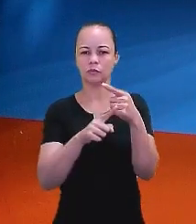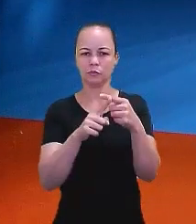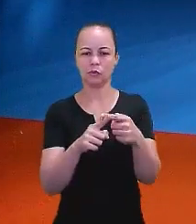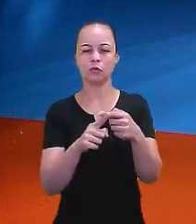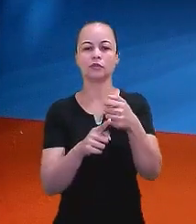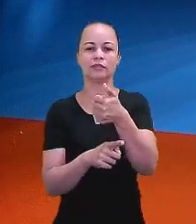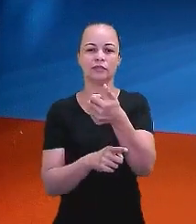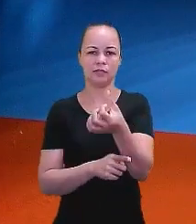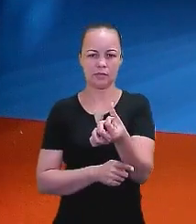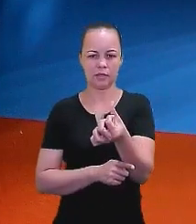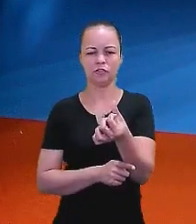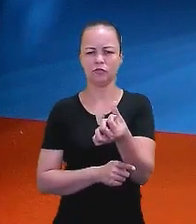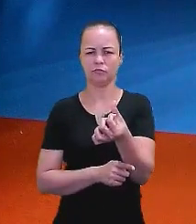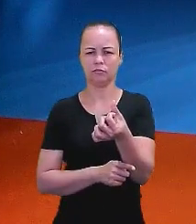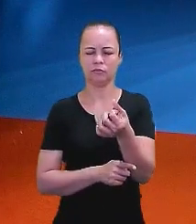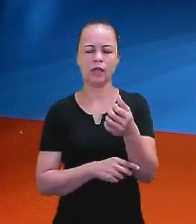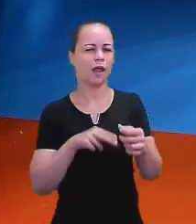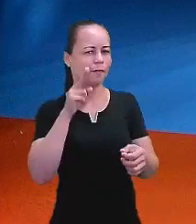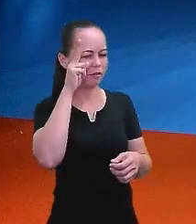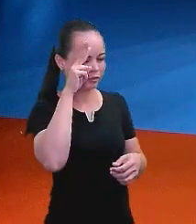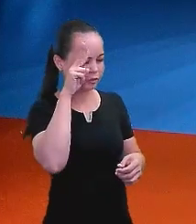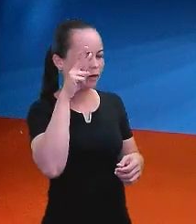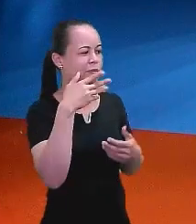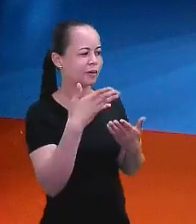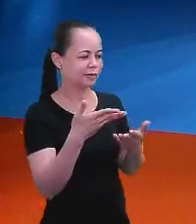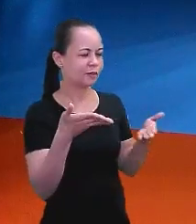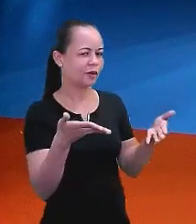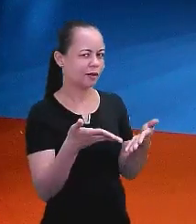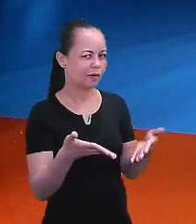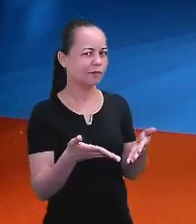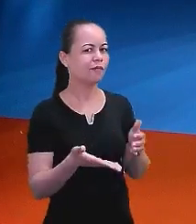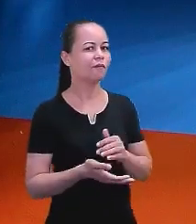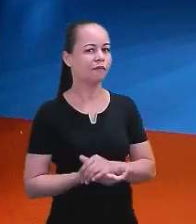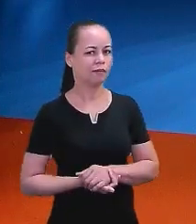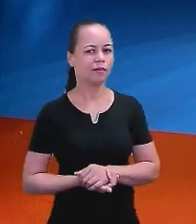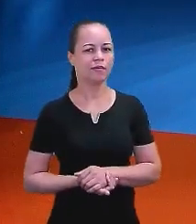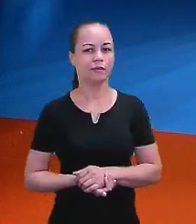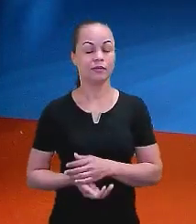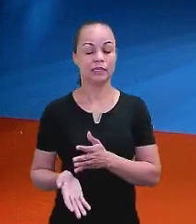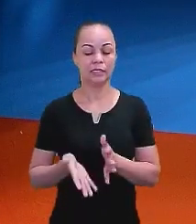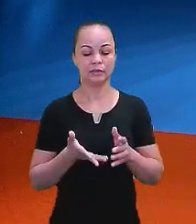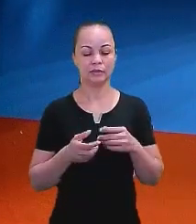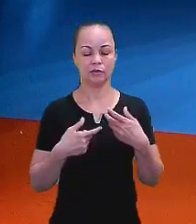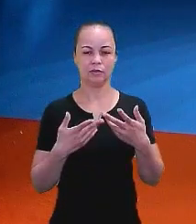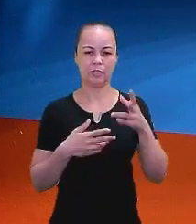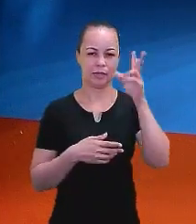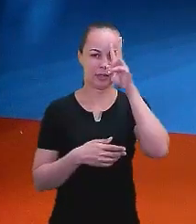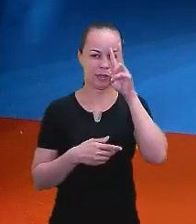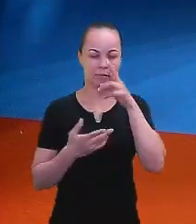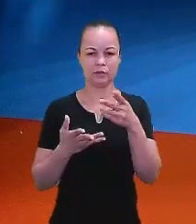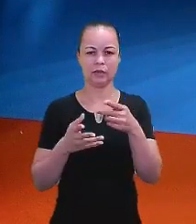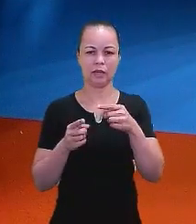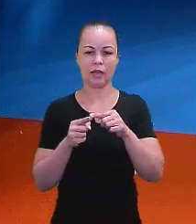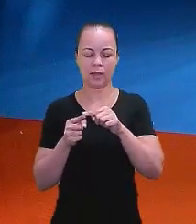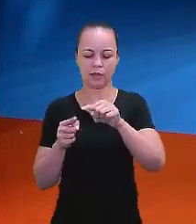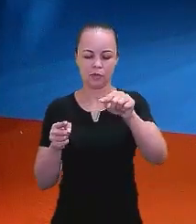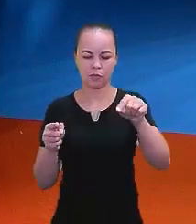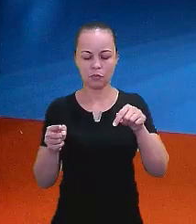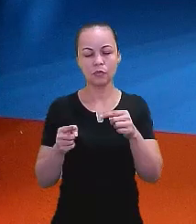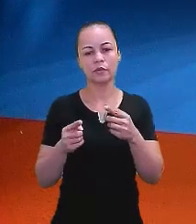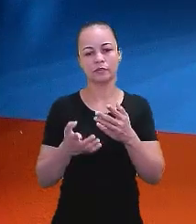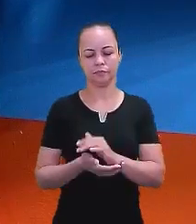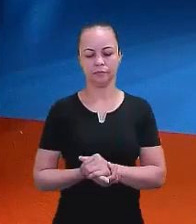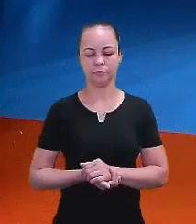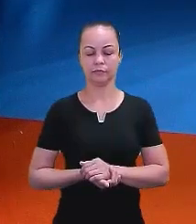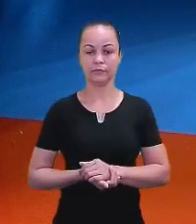questão da configuração retangular. Lembra lá de um retângulo, que eu tenho a medida da largura e do comprimento? Então, vamos lá. Aqui vai